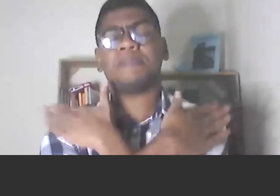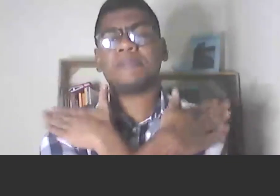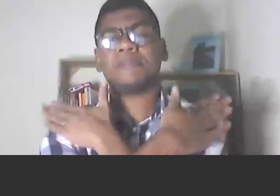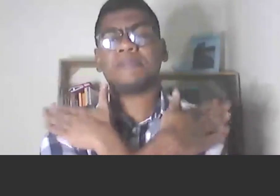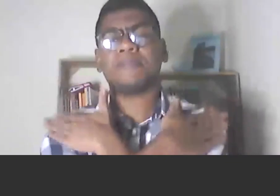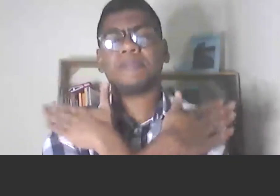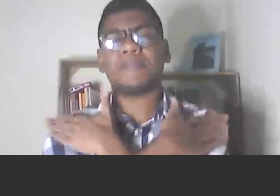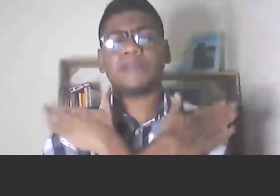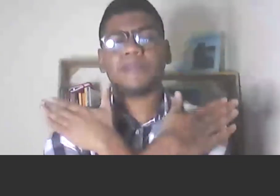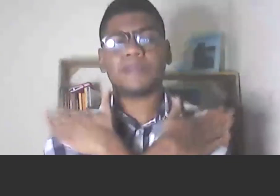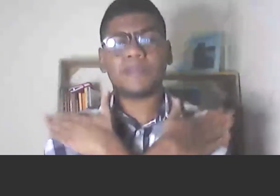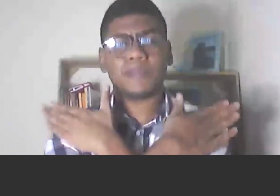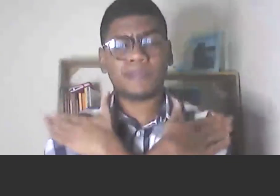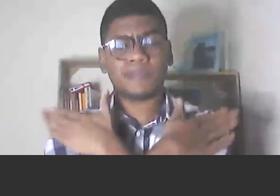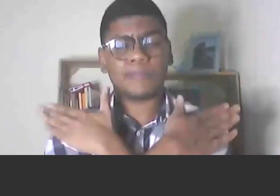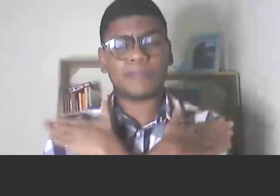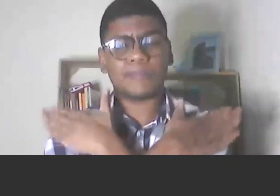para